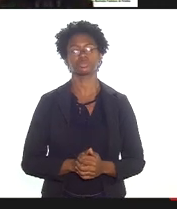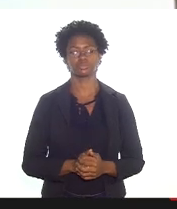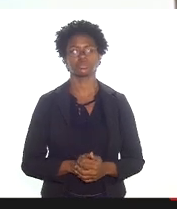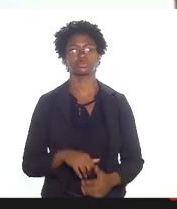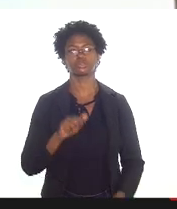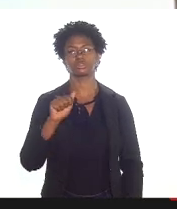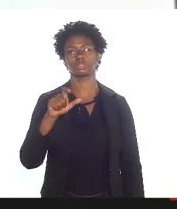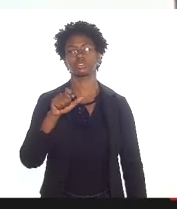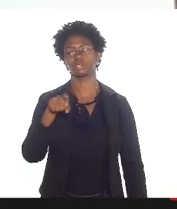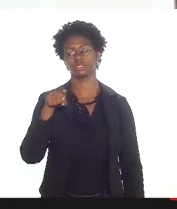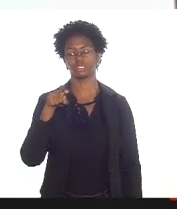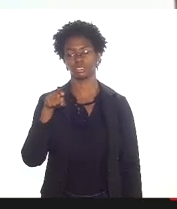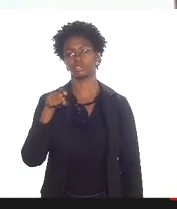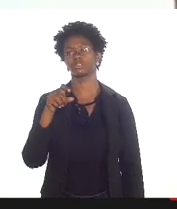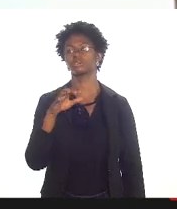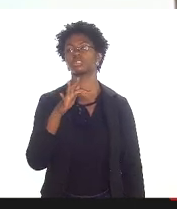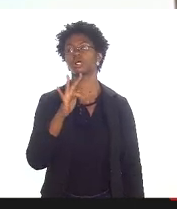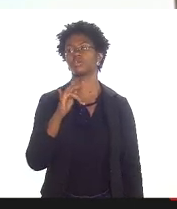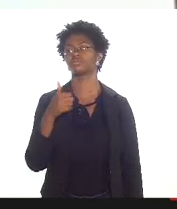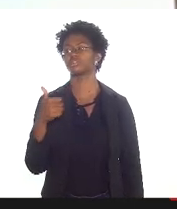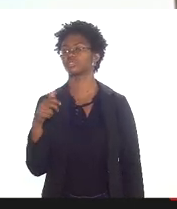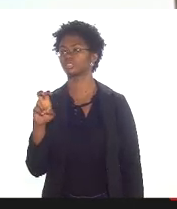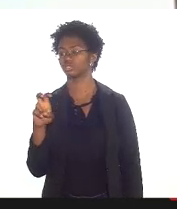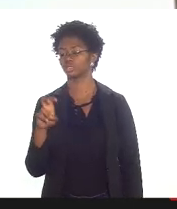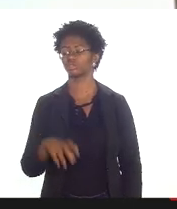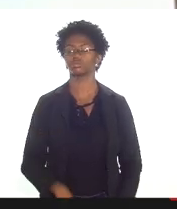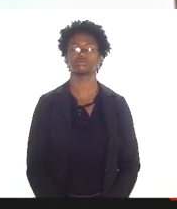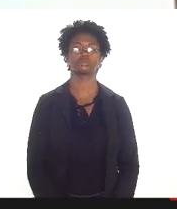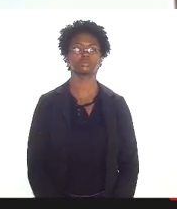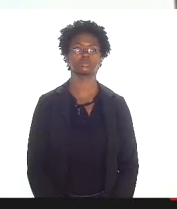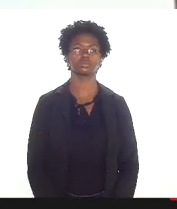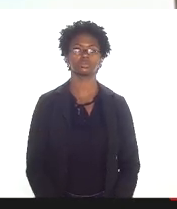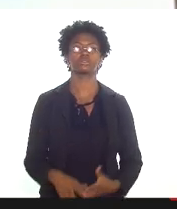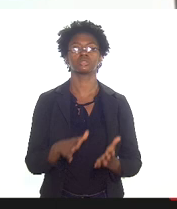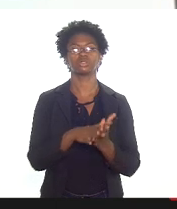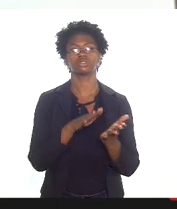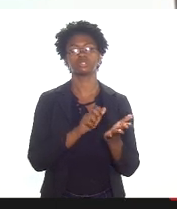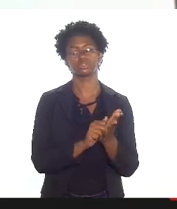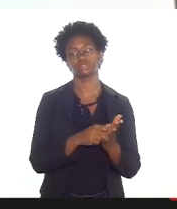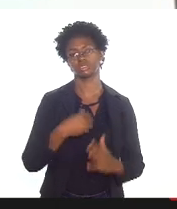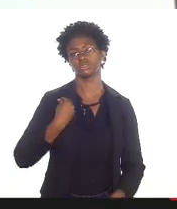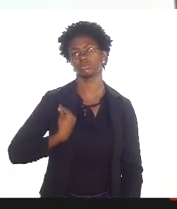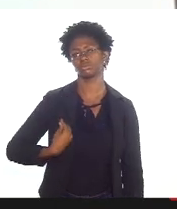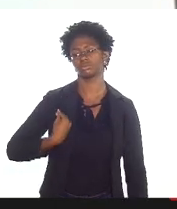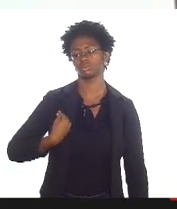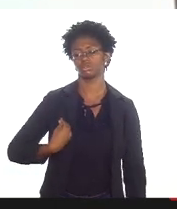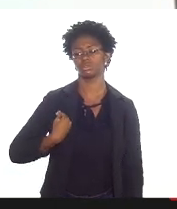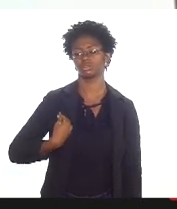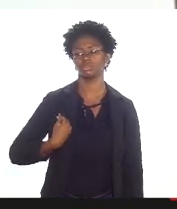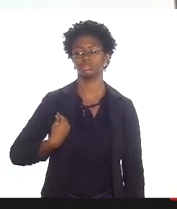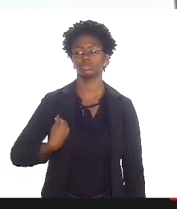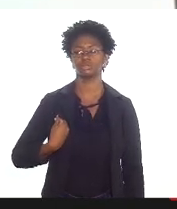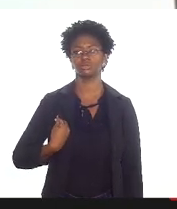Rabelo, da AFE15. Queria registrar a presença da